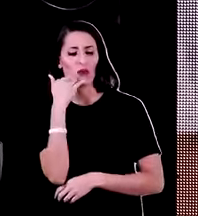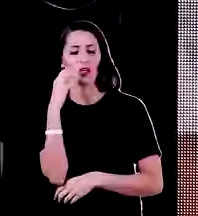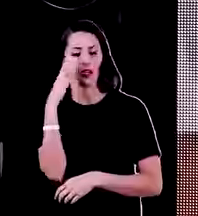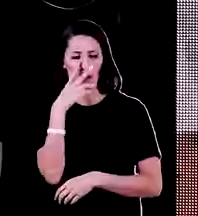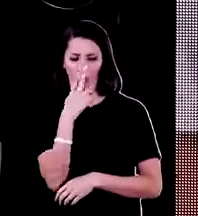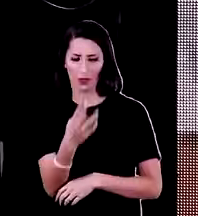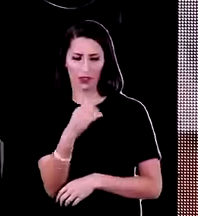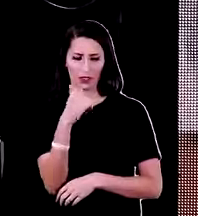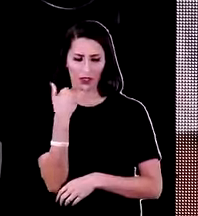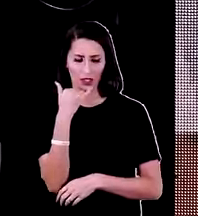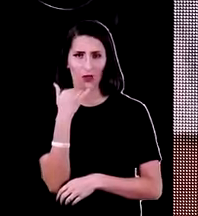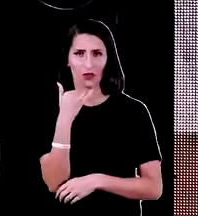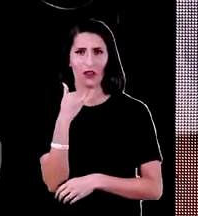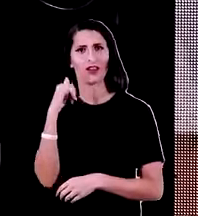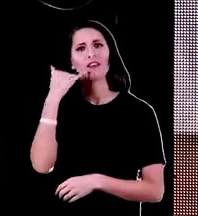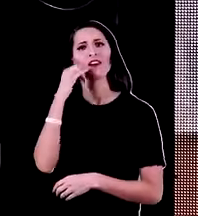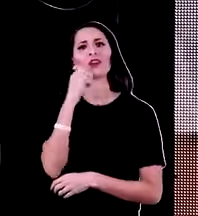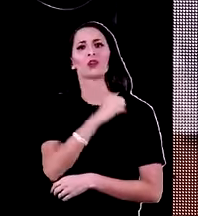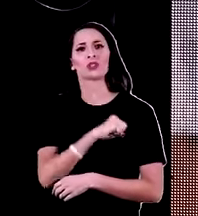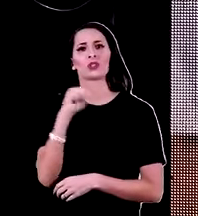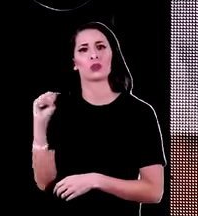Isso bem que tu tava falando com tua sogra.